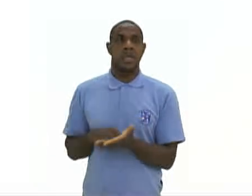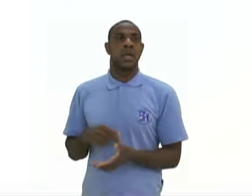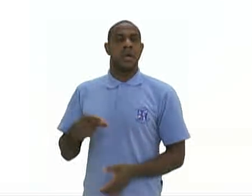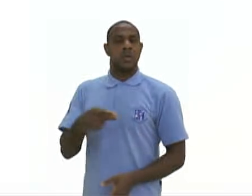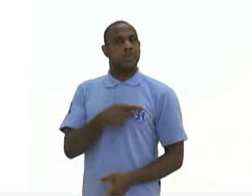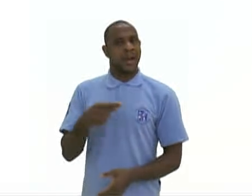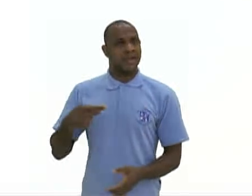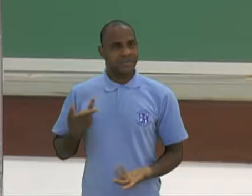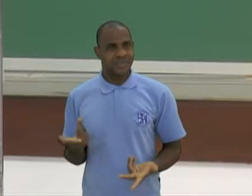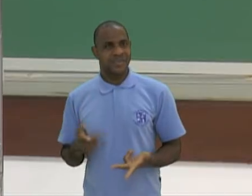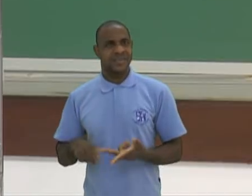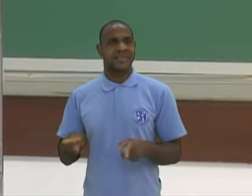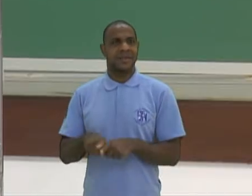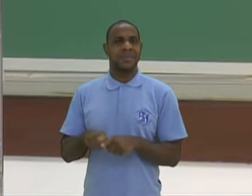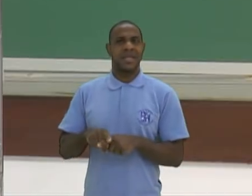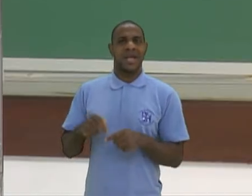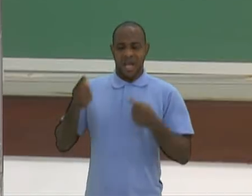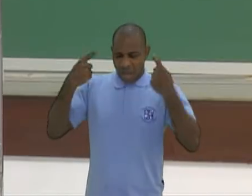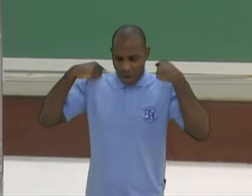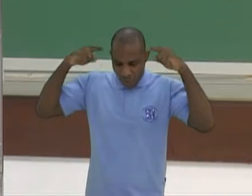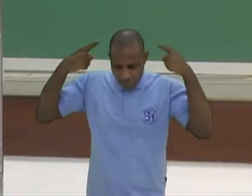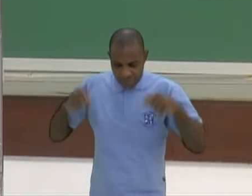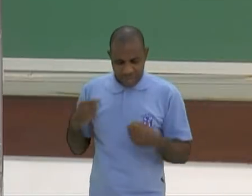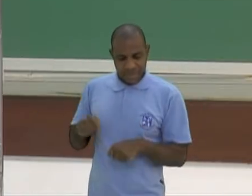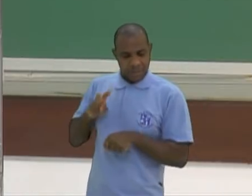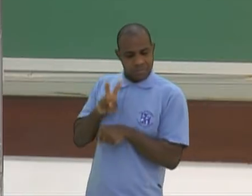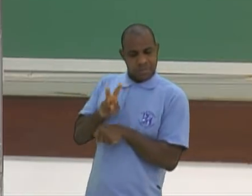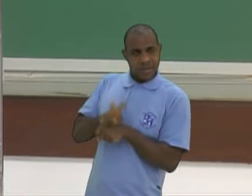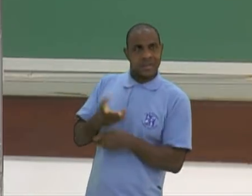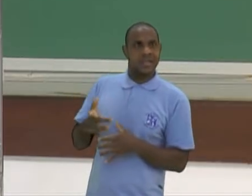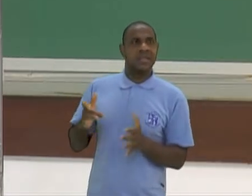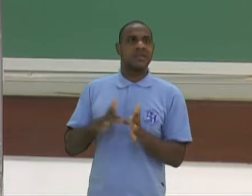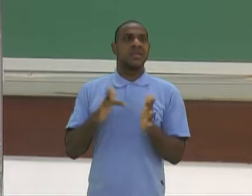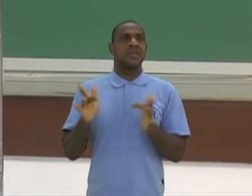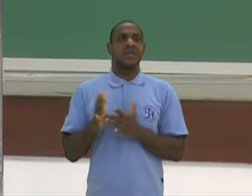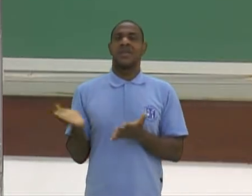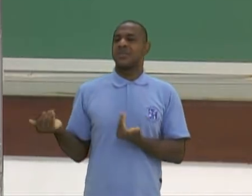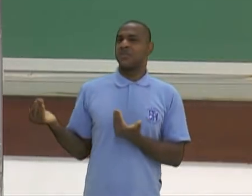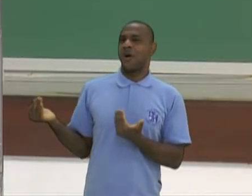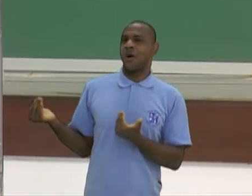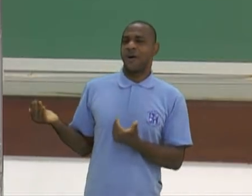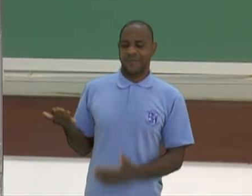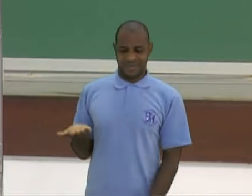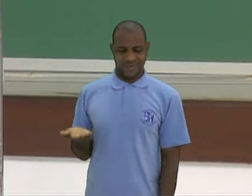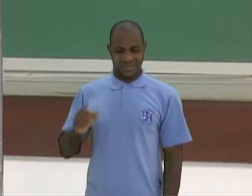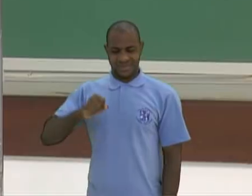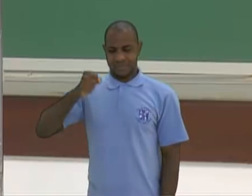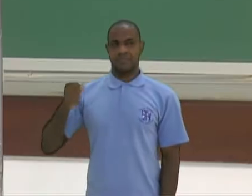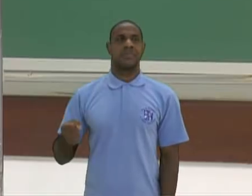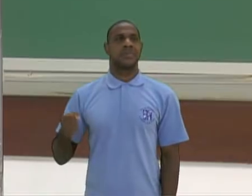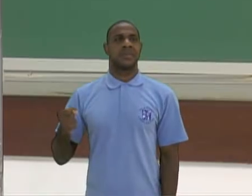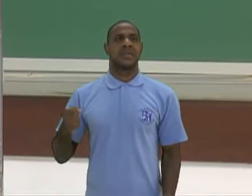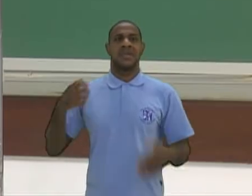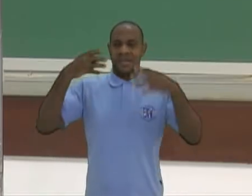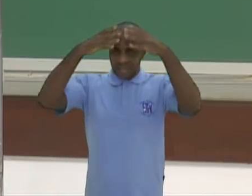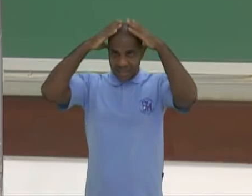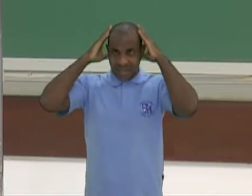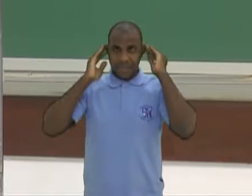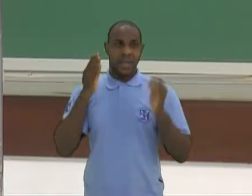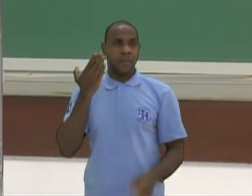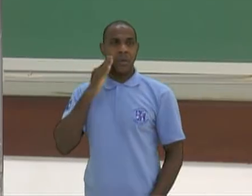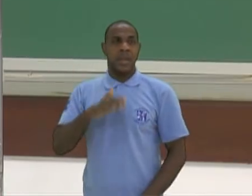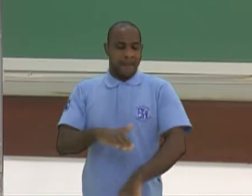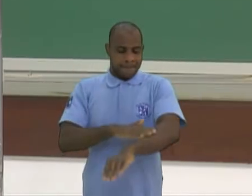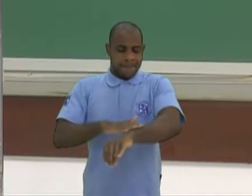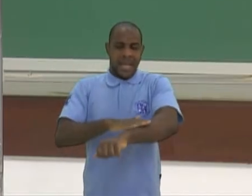como ovelhas que devem ser protegidas e tudo mais. E Jesus Cristo assim mais jovem, né, cabelo assim mais moreno, a sua